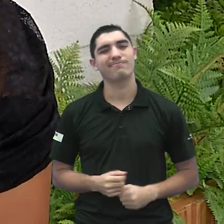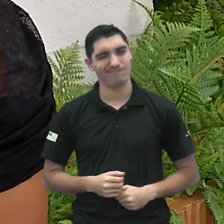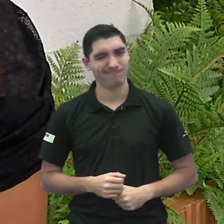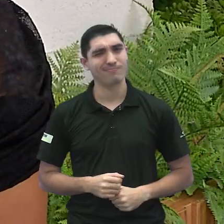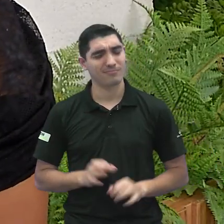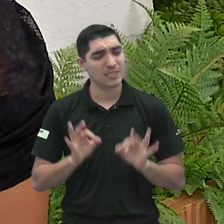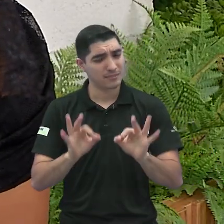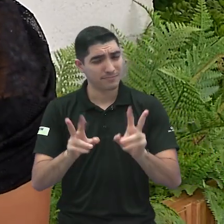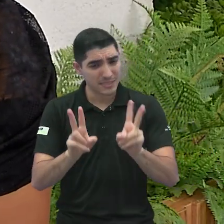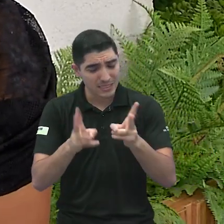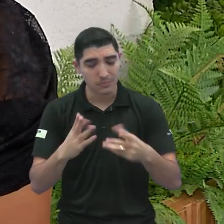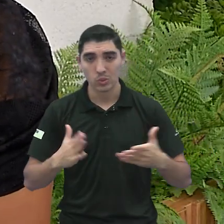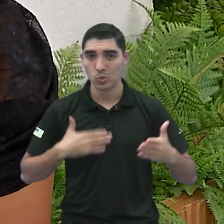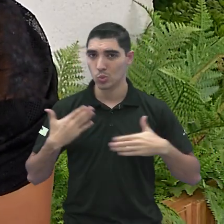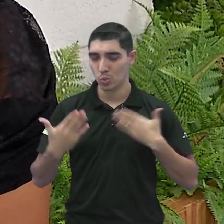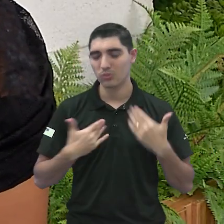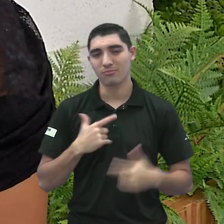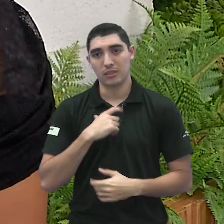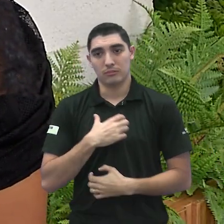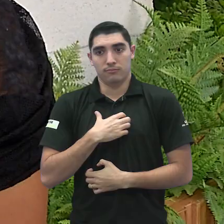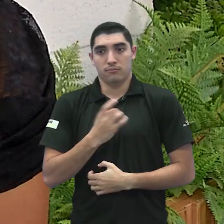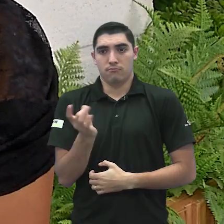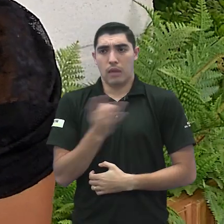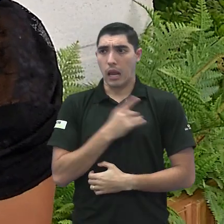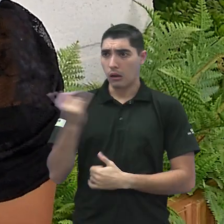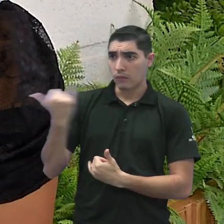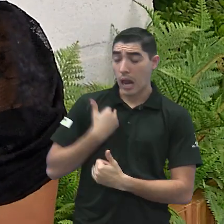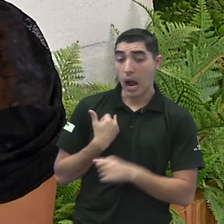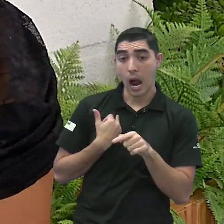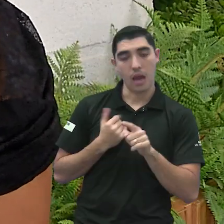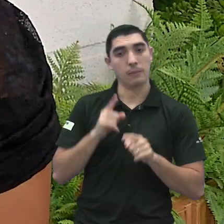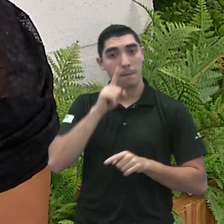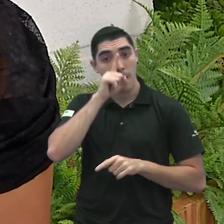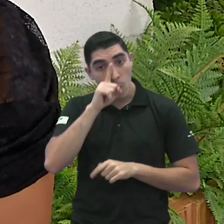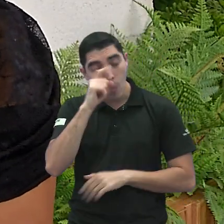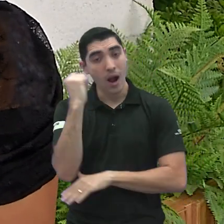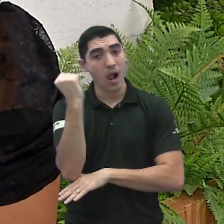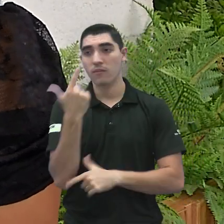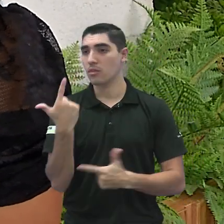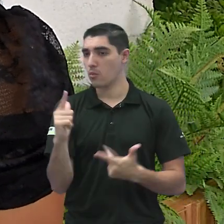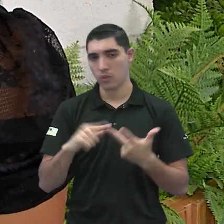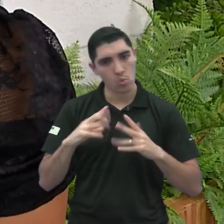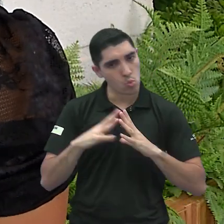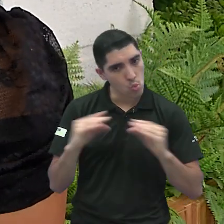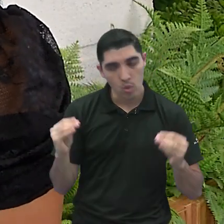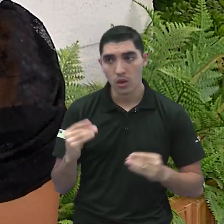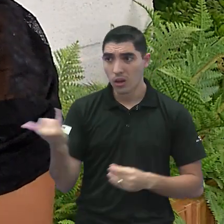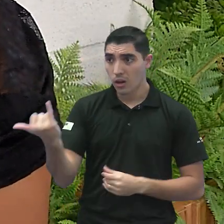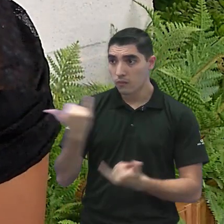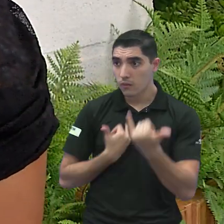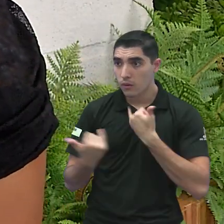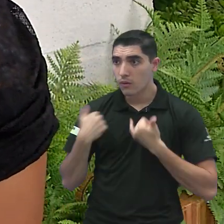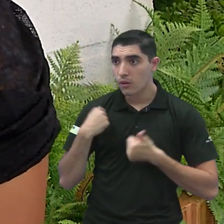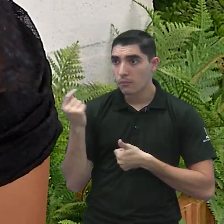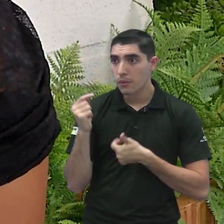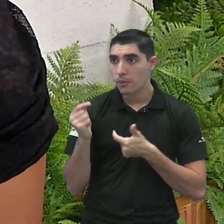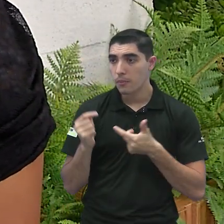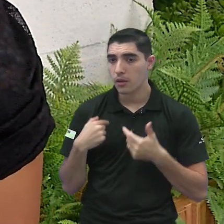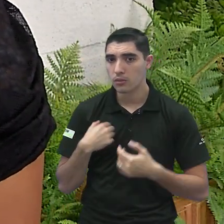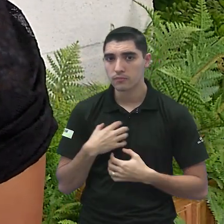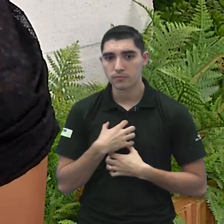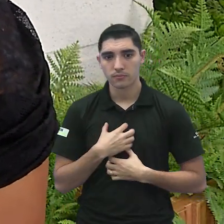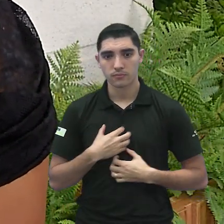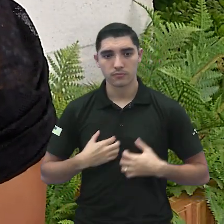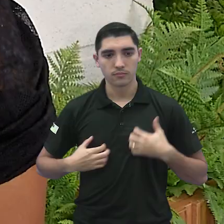é um susto, né? E ainda mais quando fala que é raro, é grave, não tem cura. Então, quando você ouve